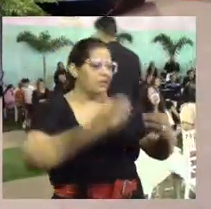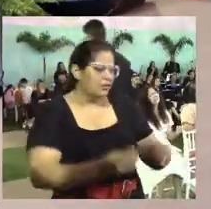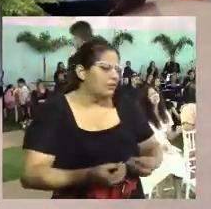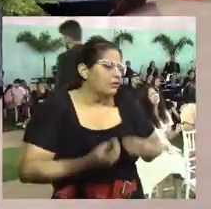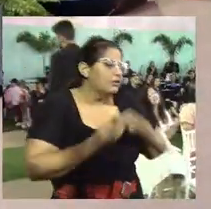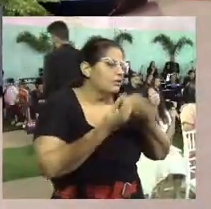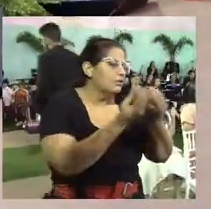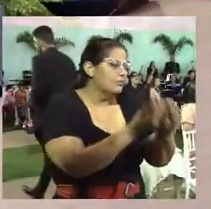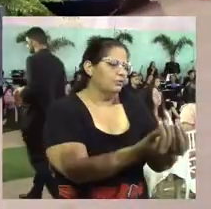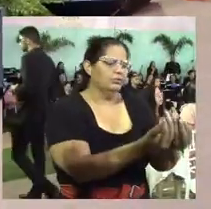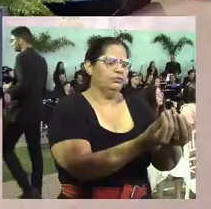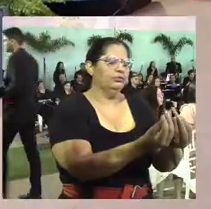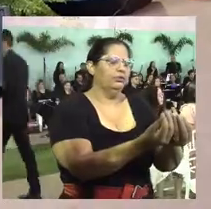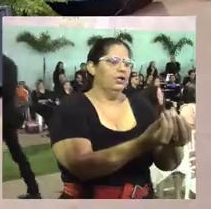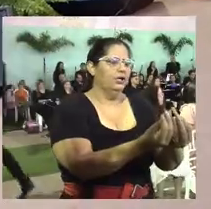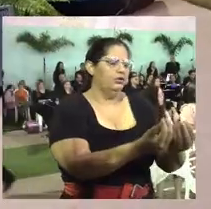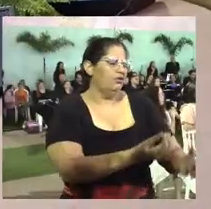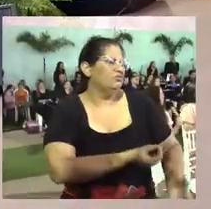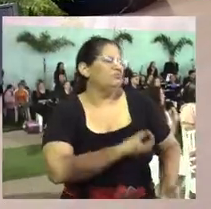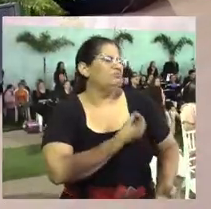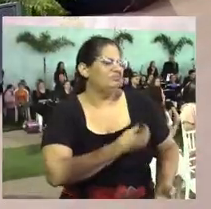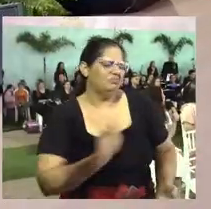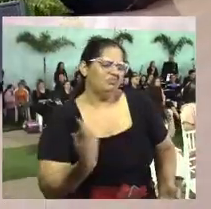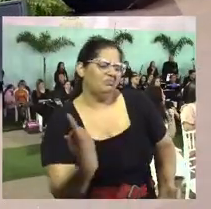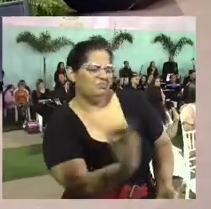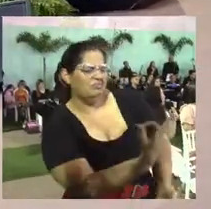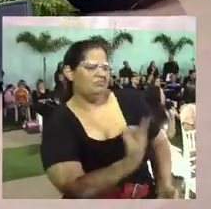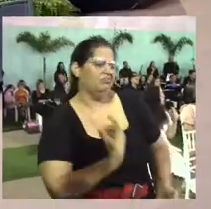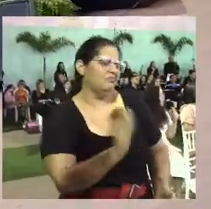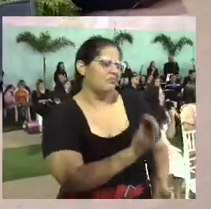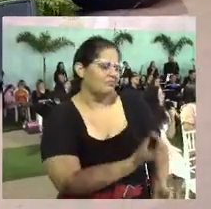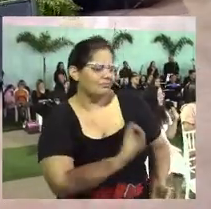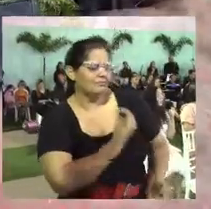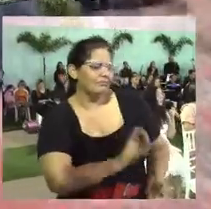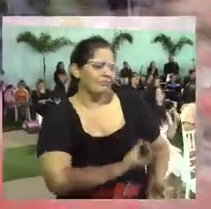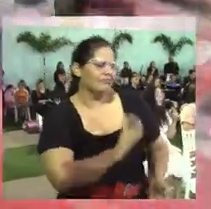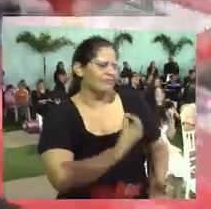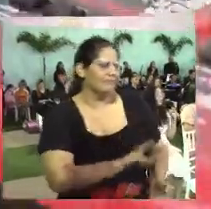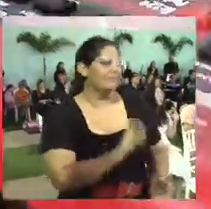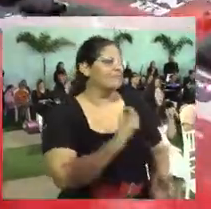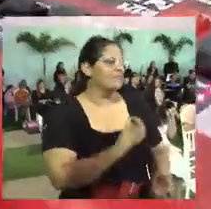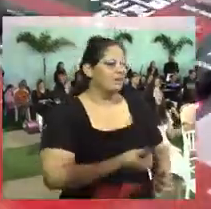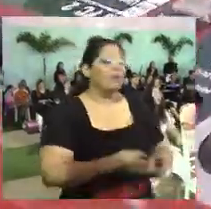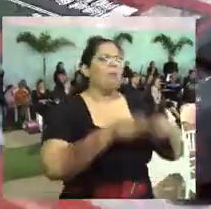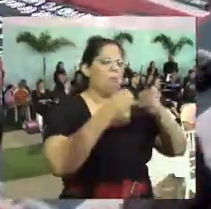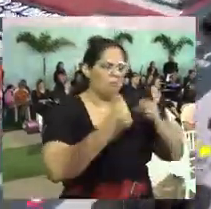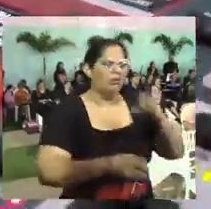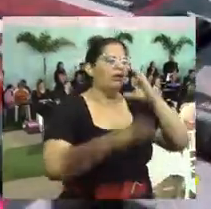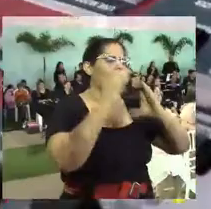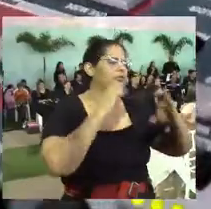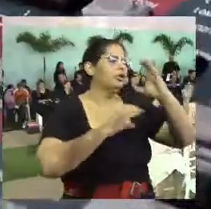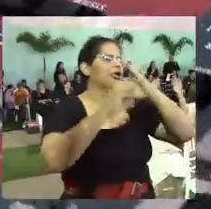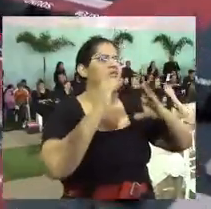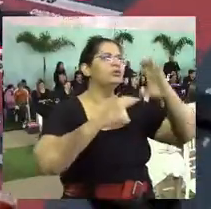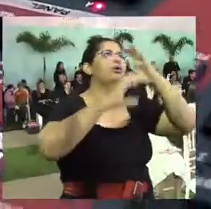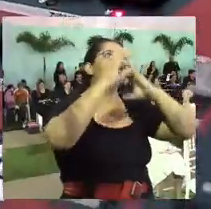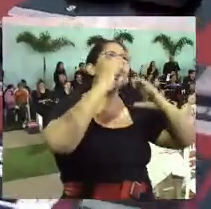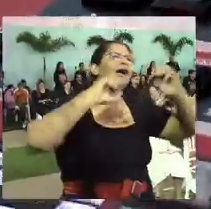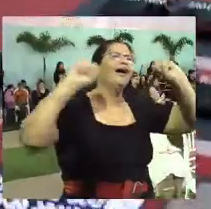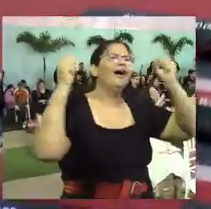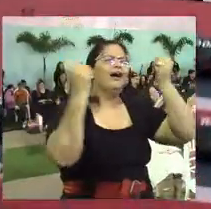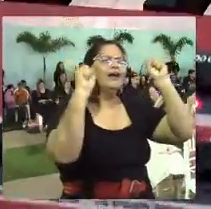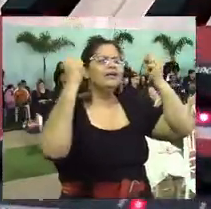te entregamos nosso viver Você pode cantar isso para